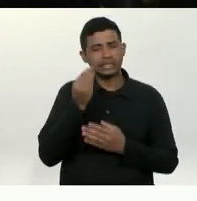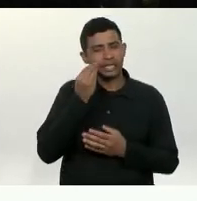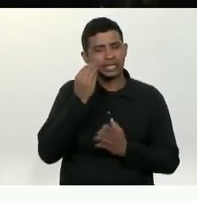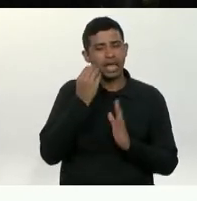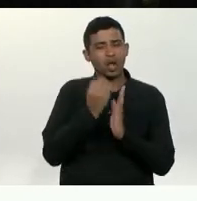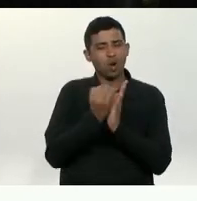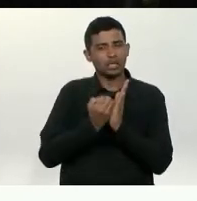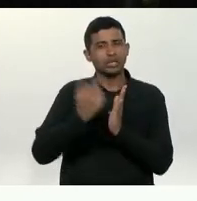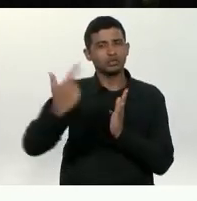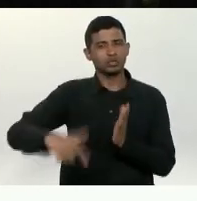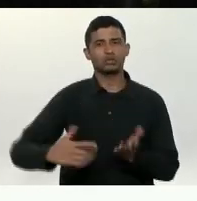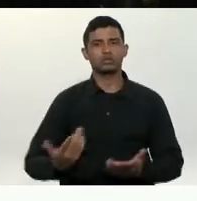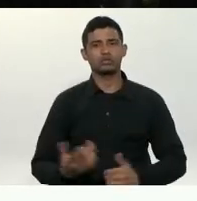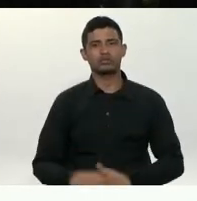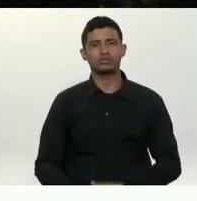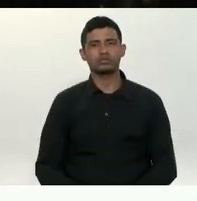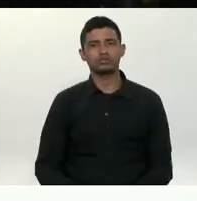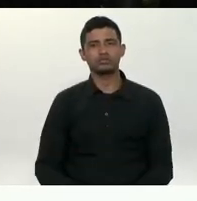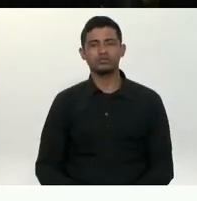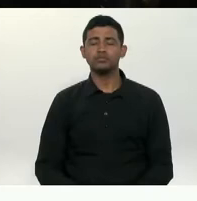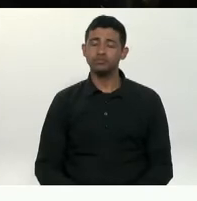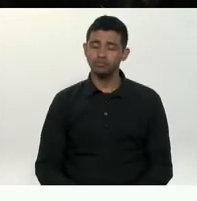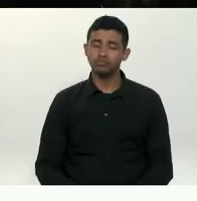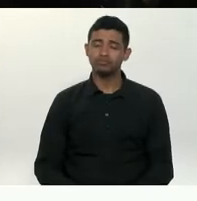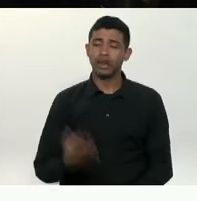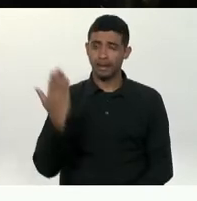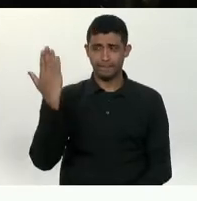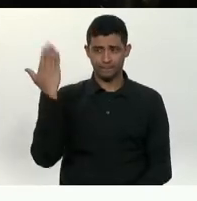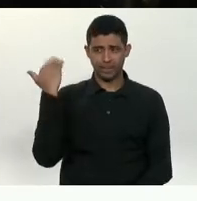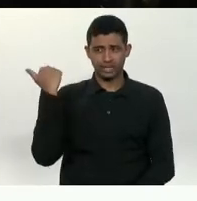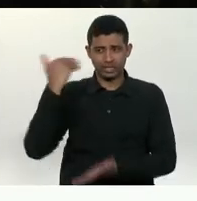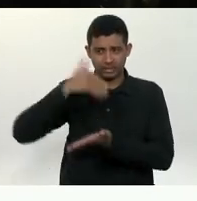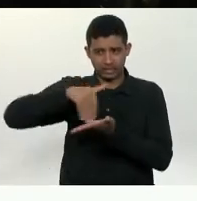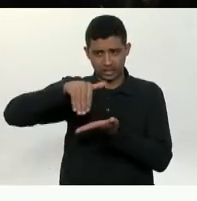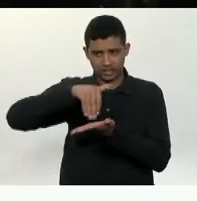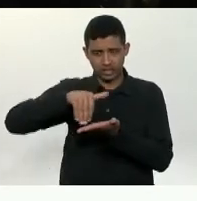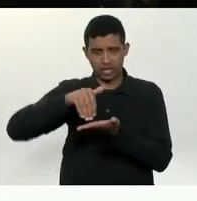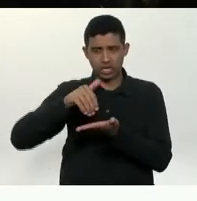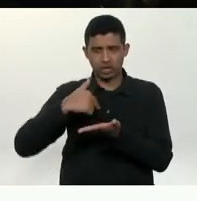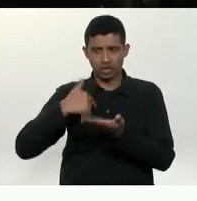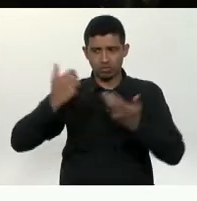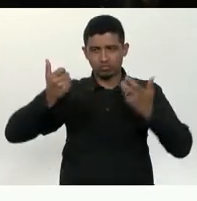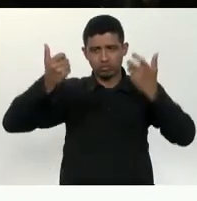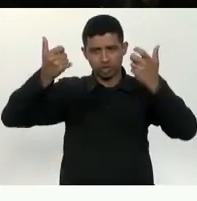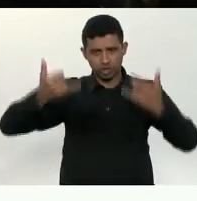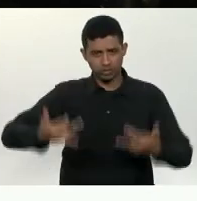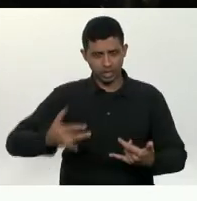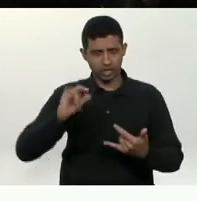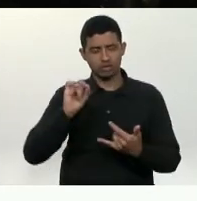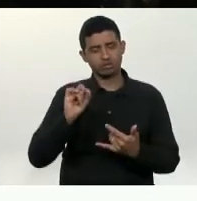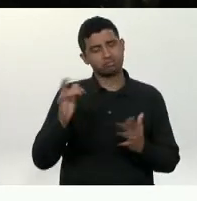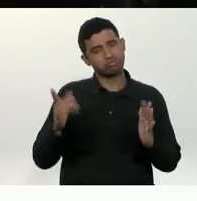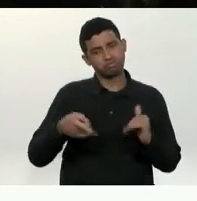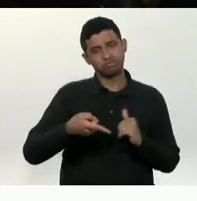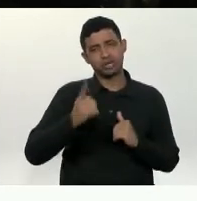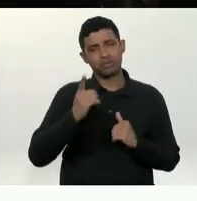outorga. Já naquela época, secretário, eu tinha colocado o seguinte: primeiro, eu acho que a antecipação é importante para o Estado, já